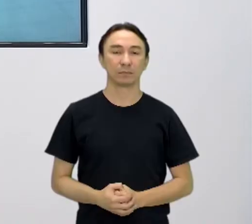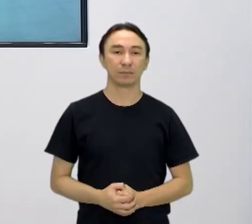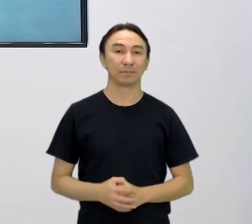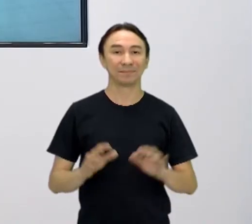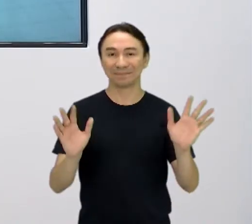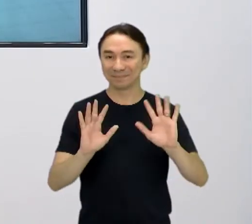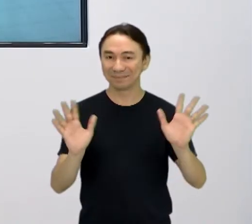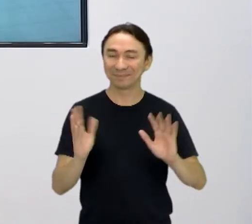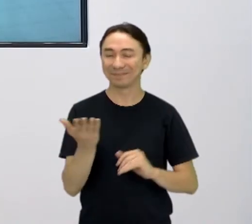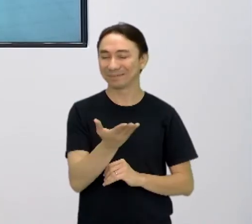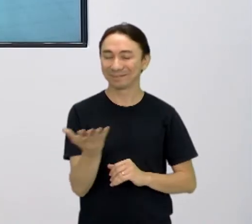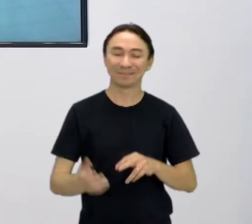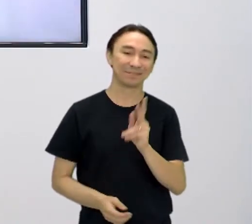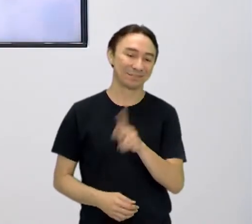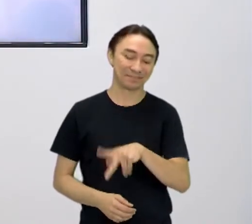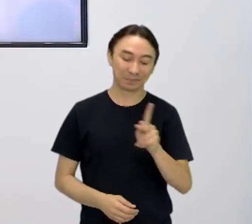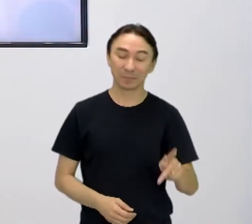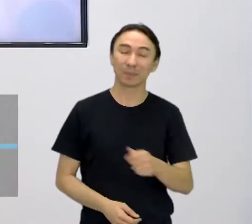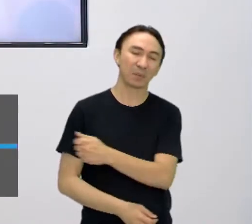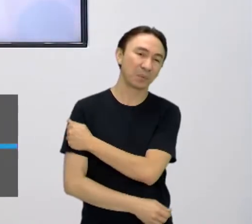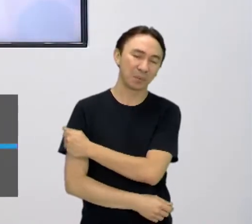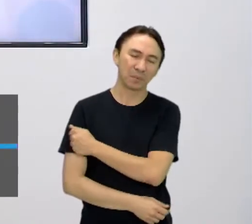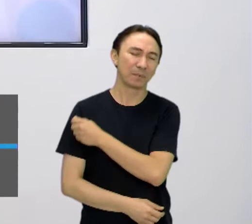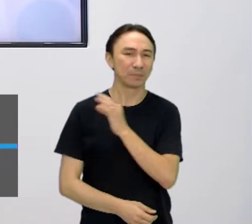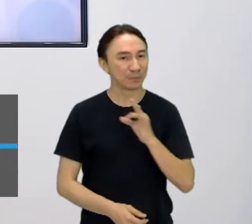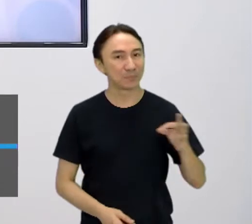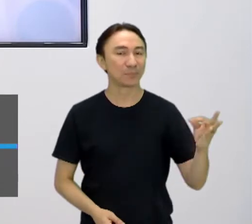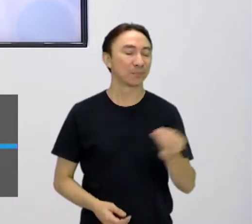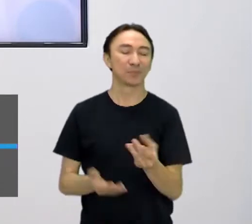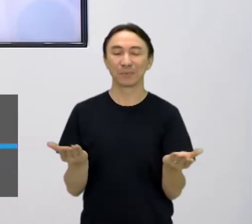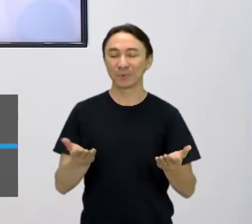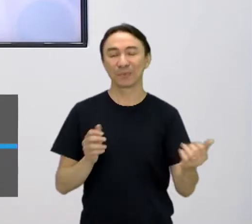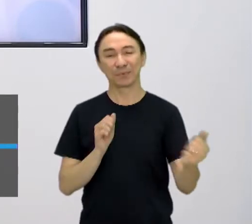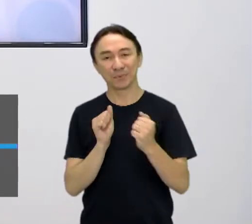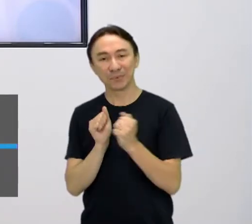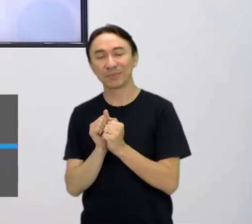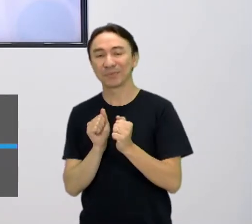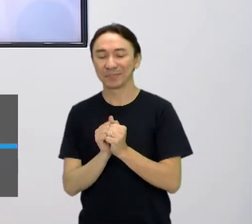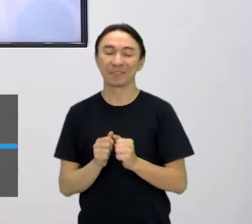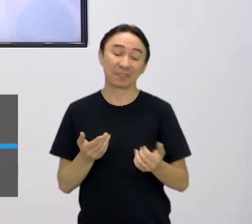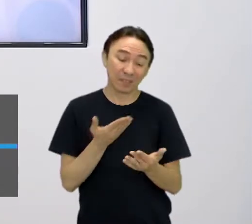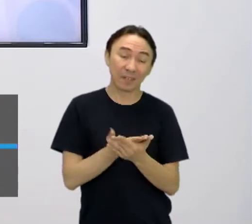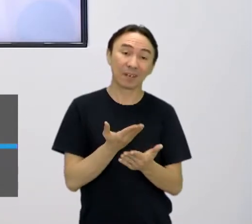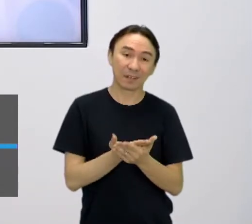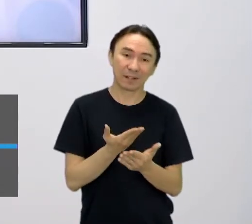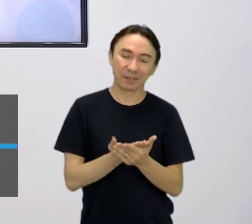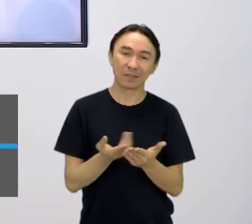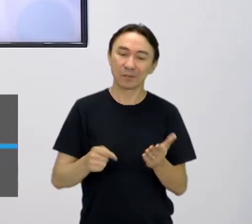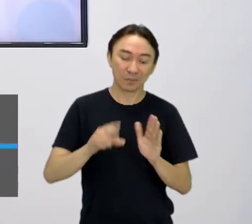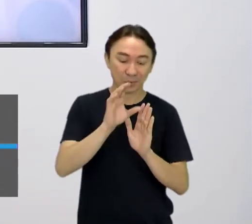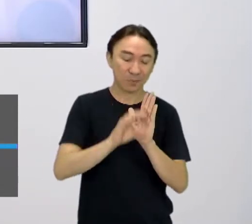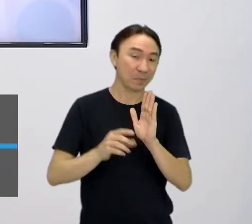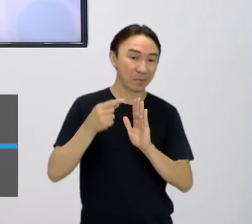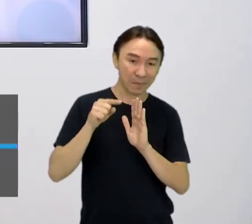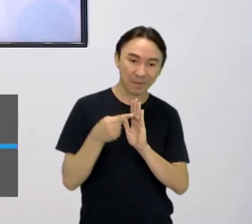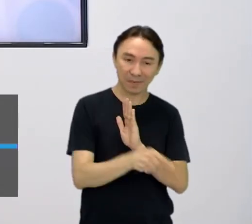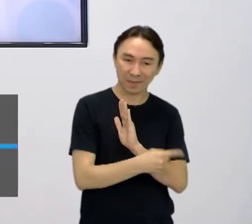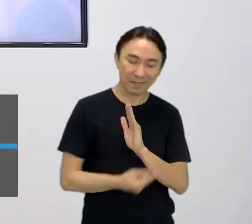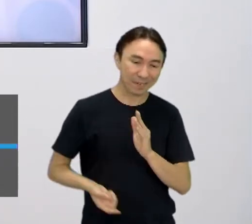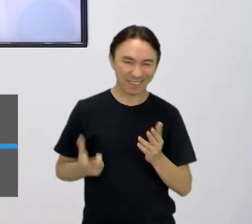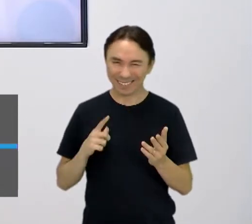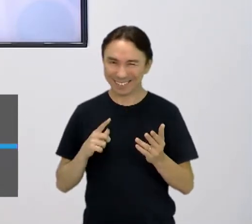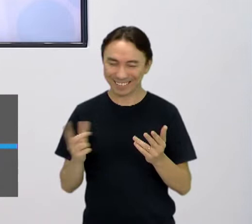Olá, professores! Olá, estudantes e todos que nos acompanham para mais uma aula do nosso aprofundamento curricular da hashtag Quem